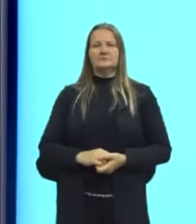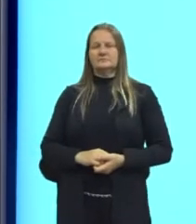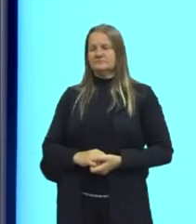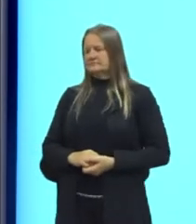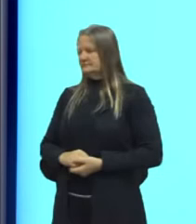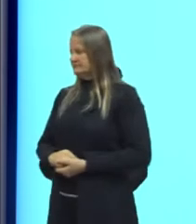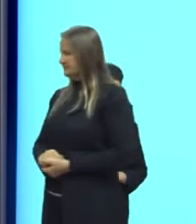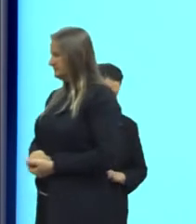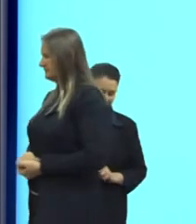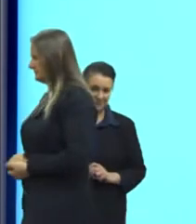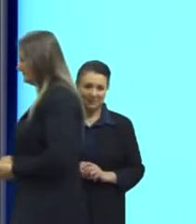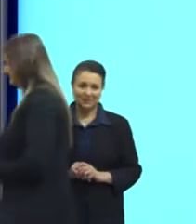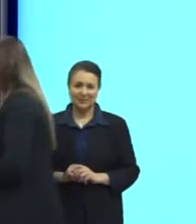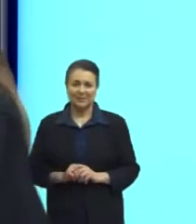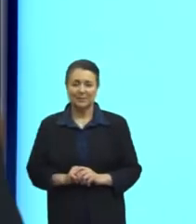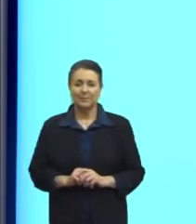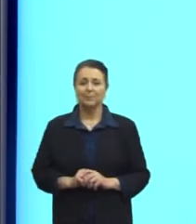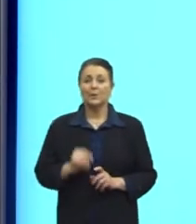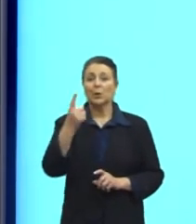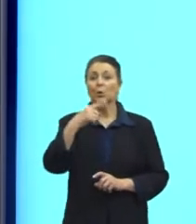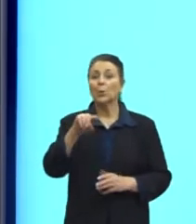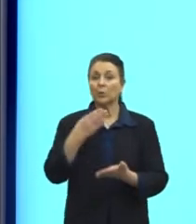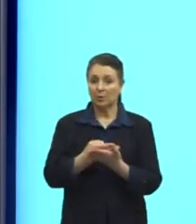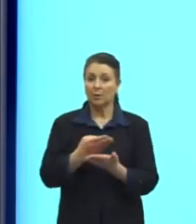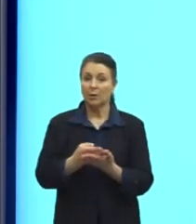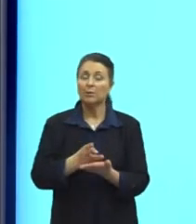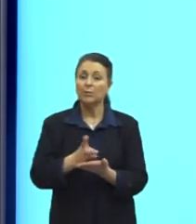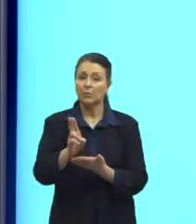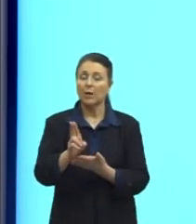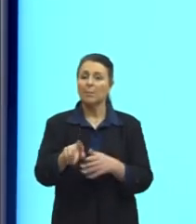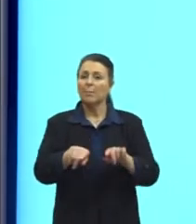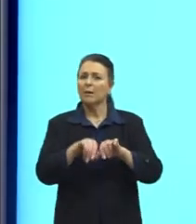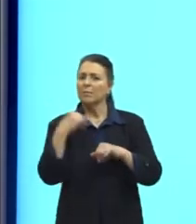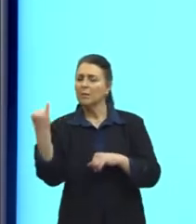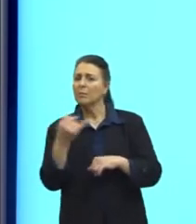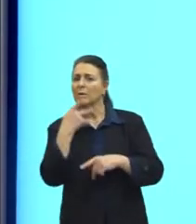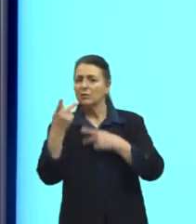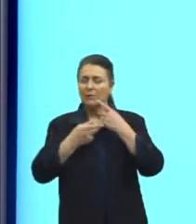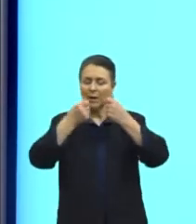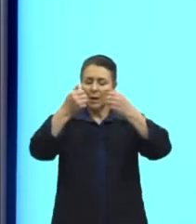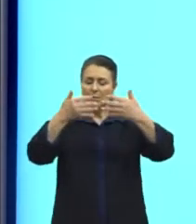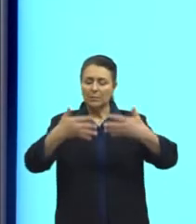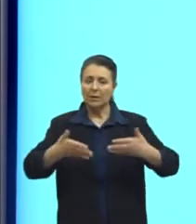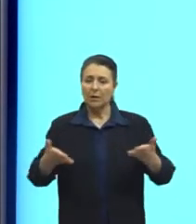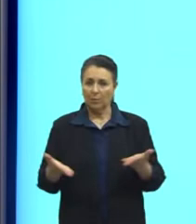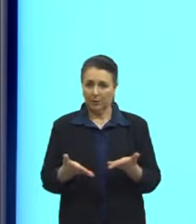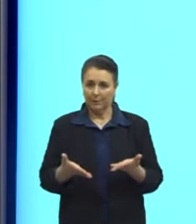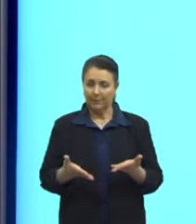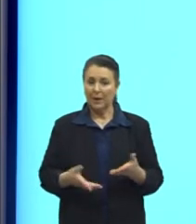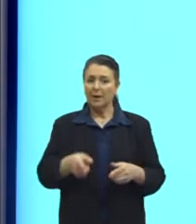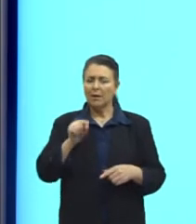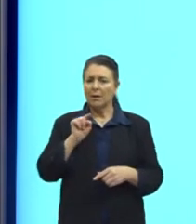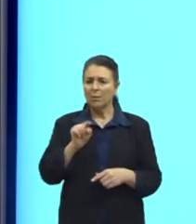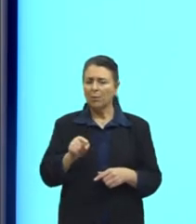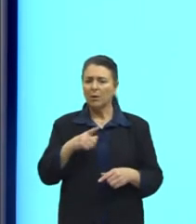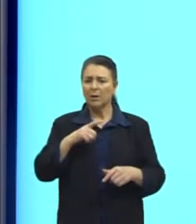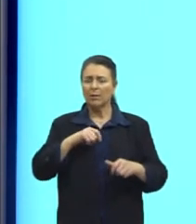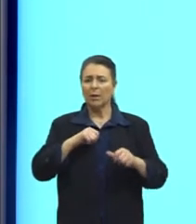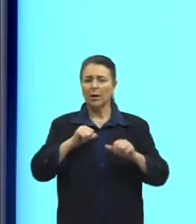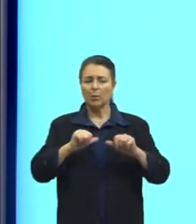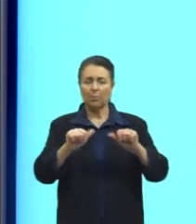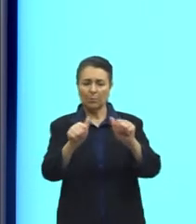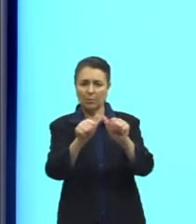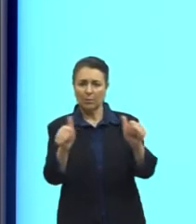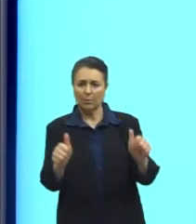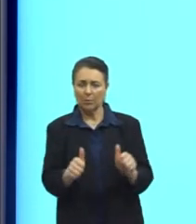essas revoluções em outras aulas mas é importante mencionar elas aqui né E aqui nesse slide a gente tem uma imagem do